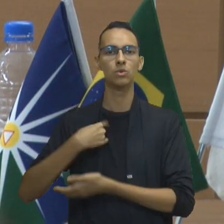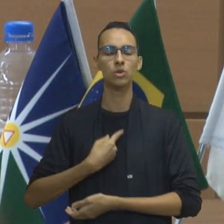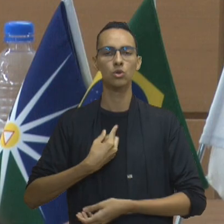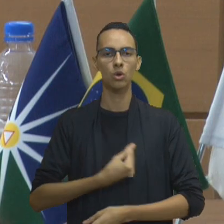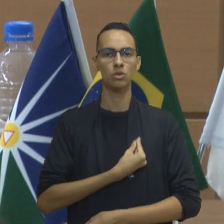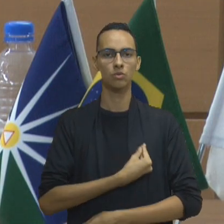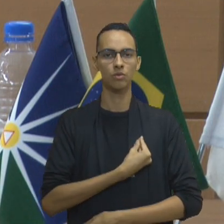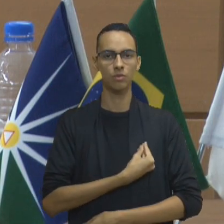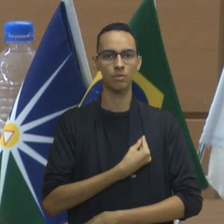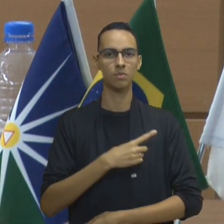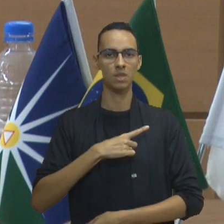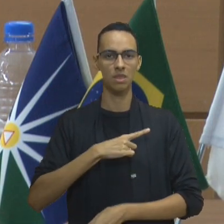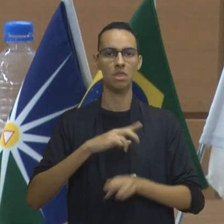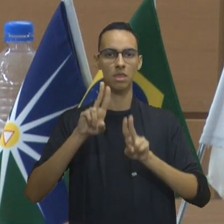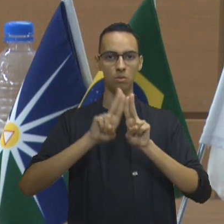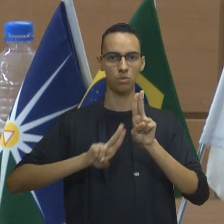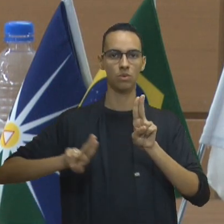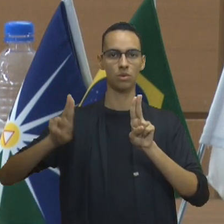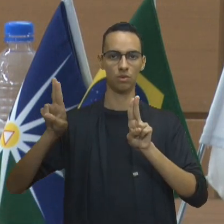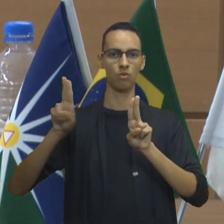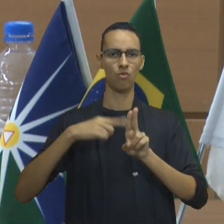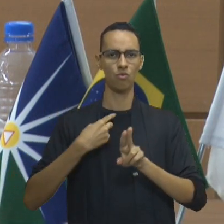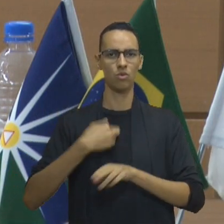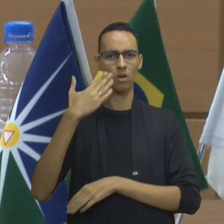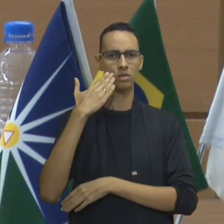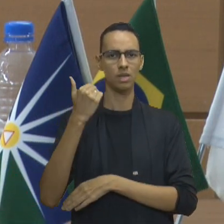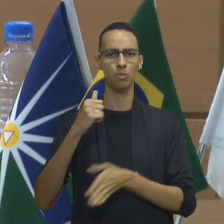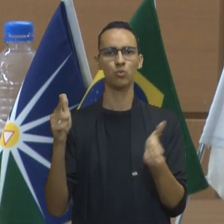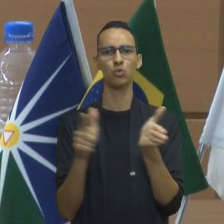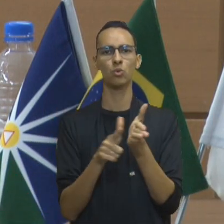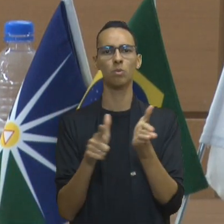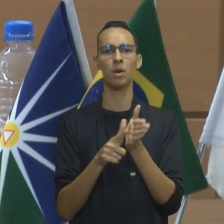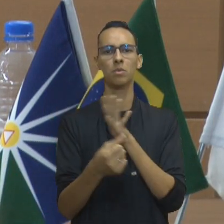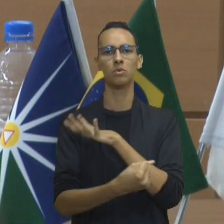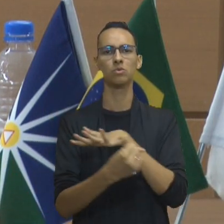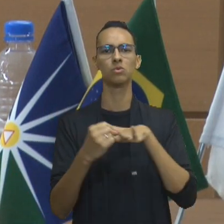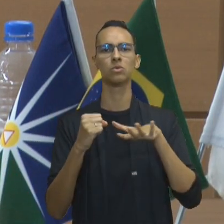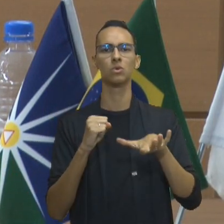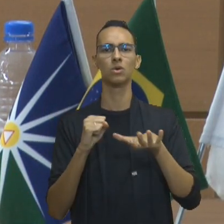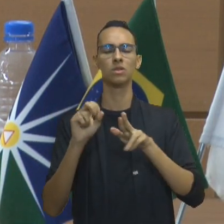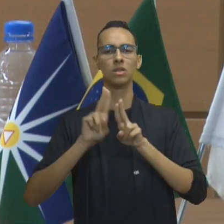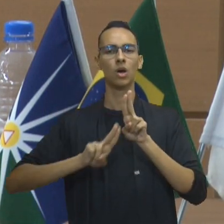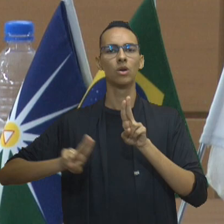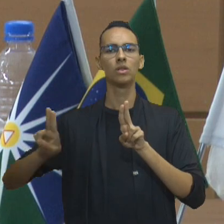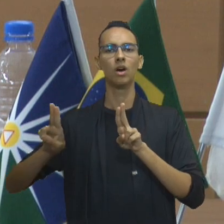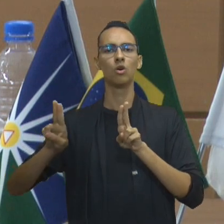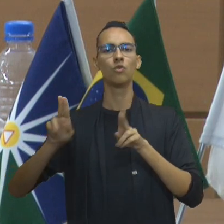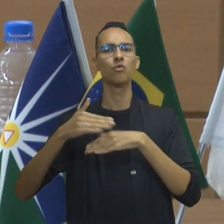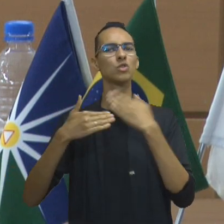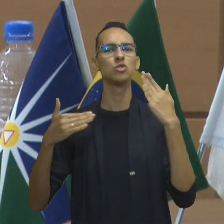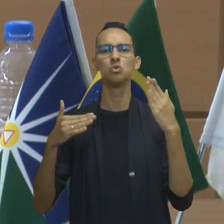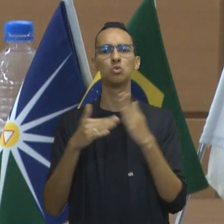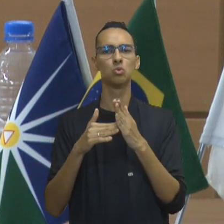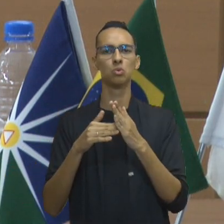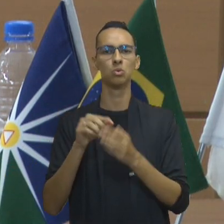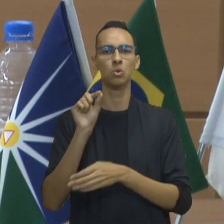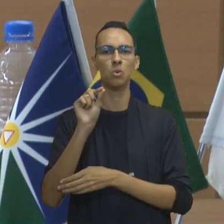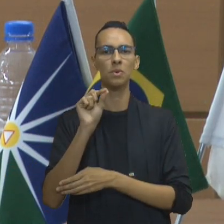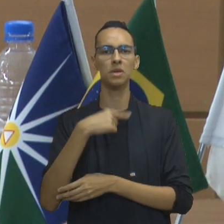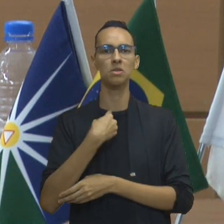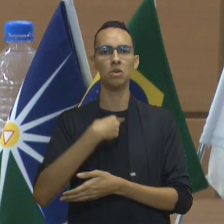plena consciência do papel social da UFO e dos impactos que essas medidas poderão gerar para